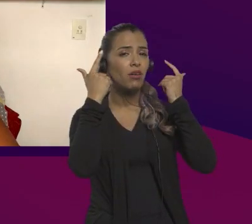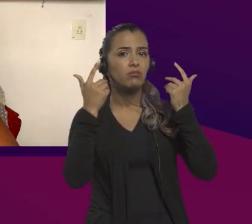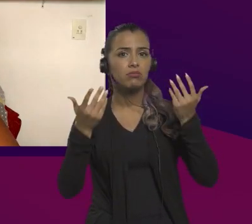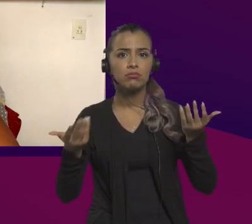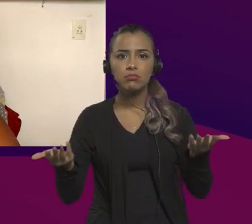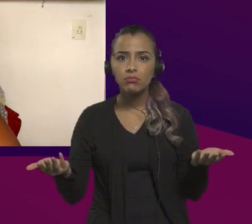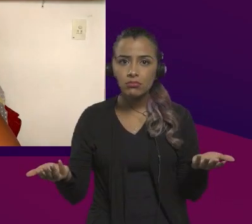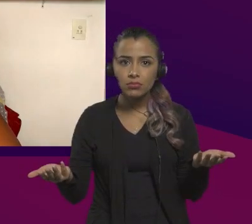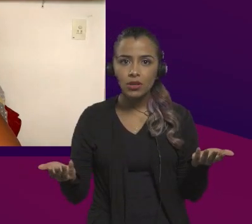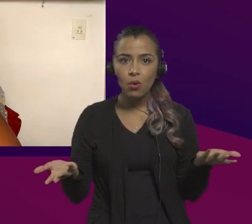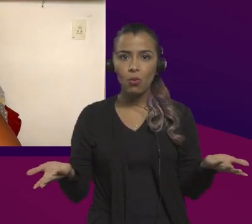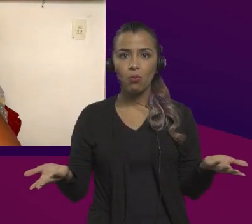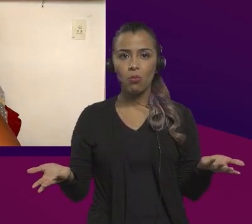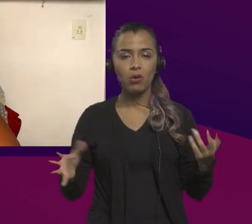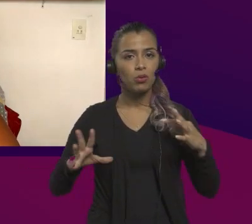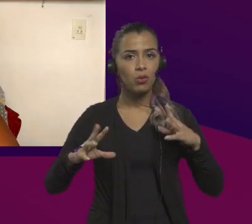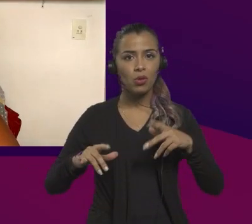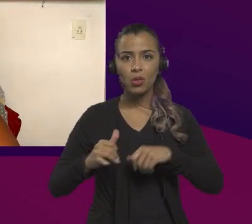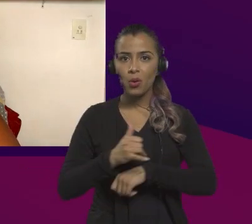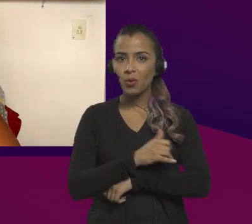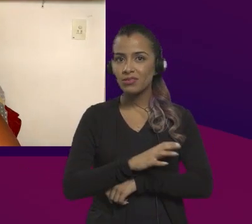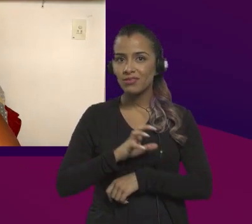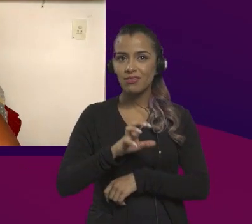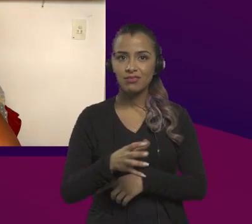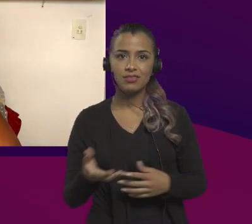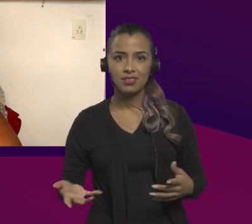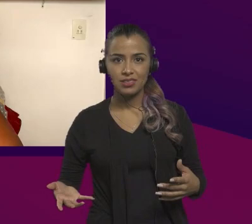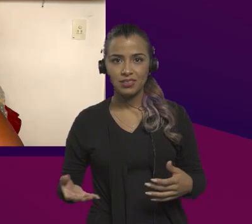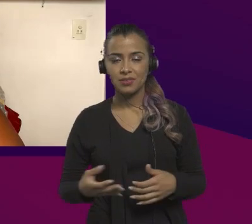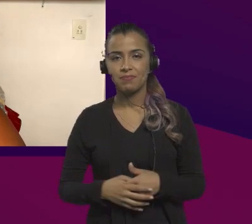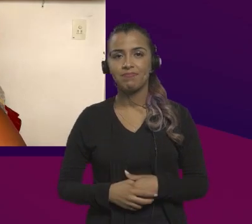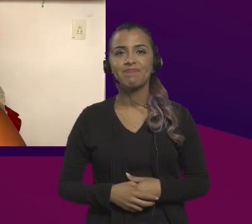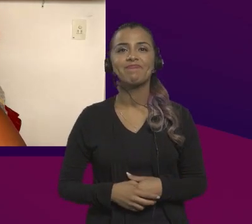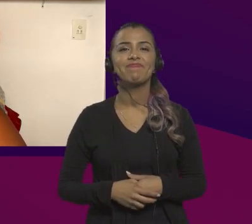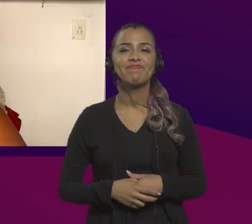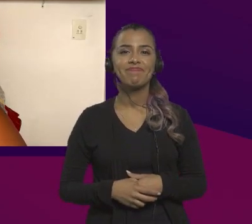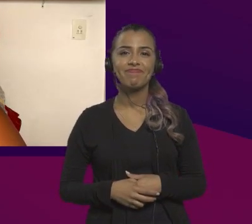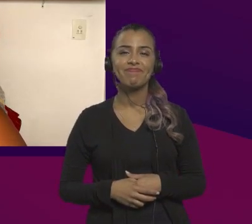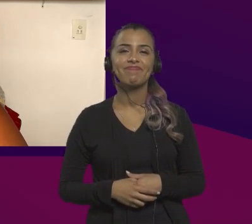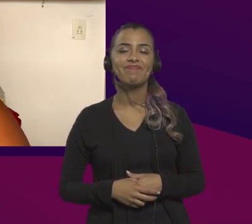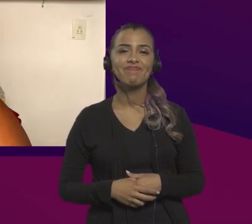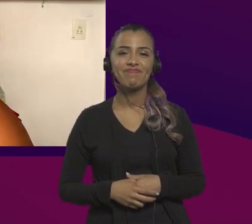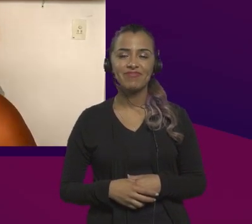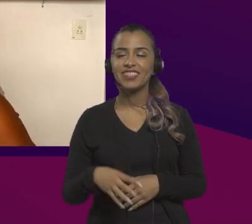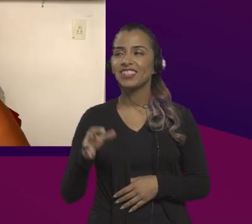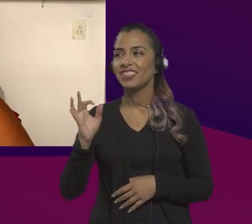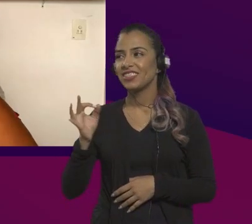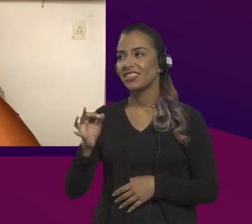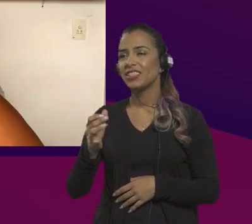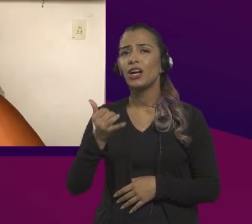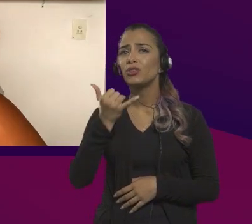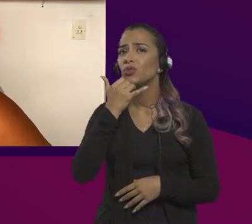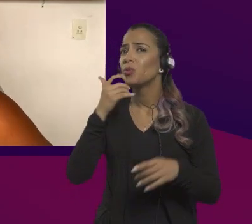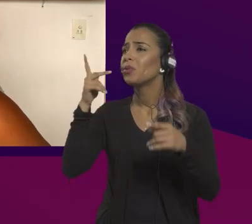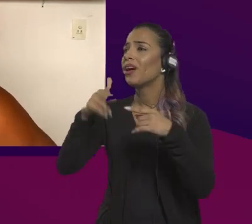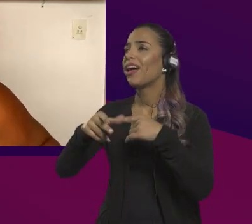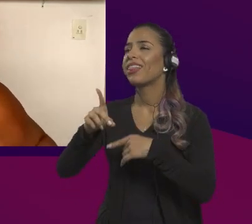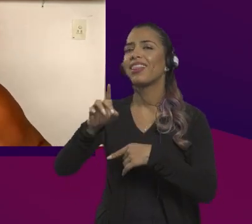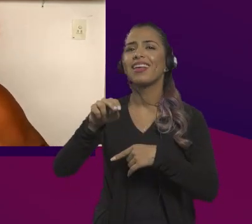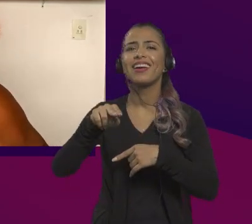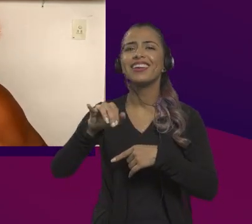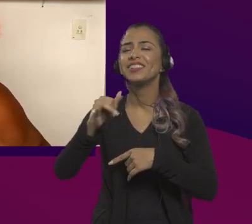pessoas deveriam ser vistas assim, né? Sim. Gente, estamos Eu quase acho. chegando ao final do Deixa. nosso. Ai, de fala, fala, Dani,